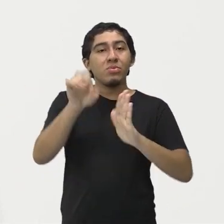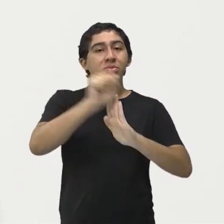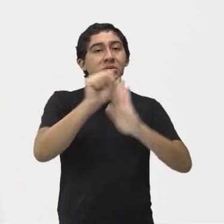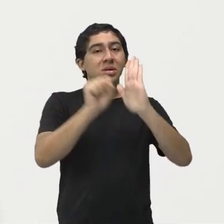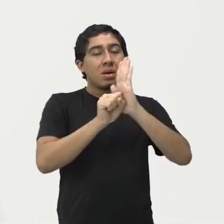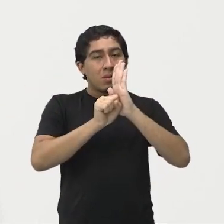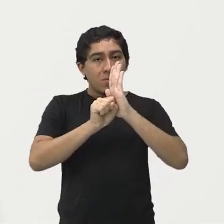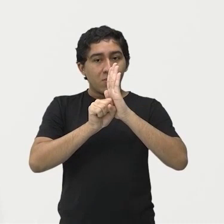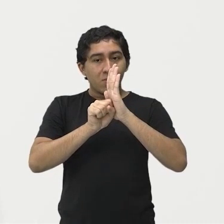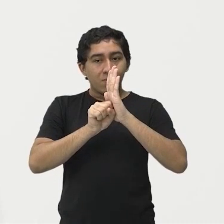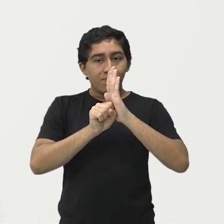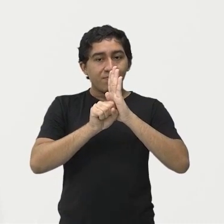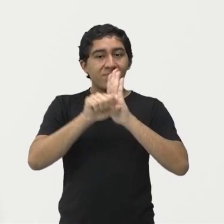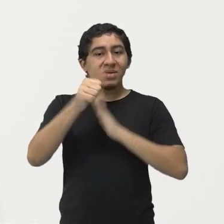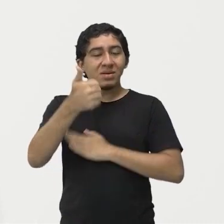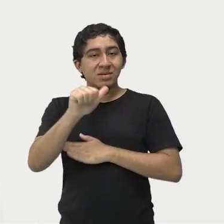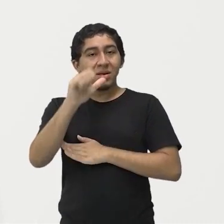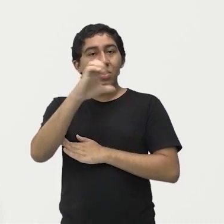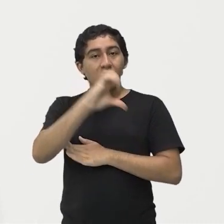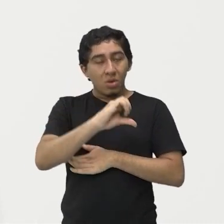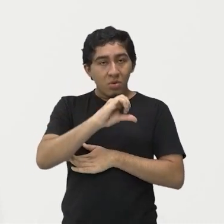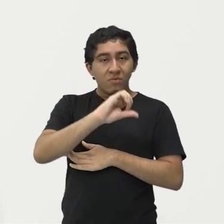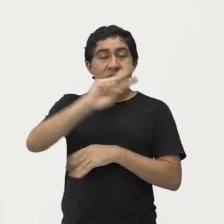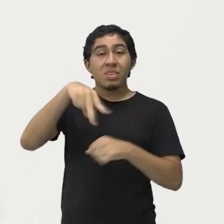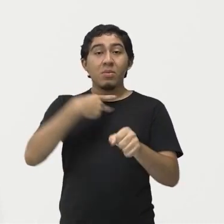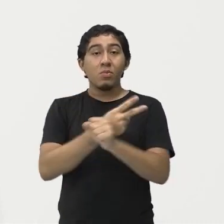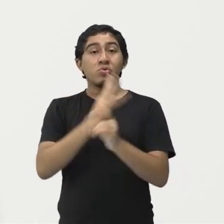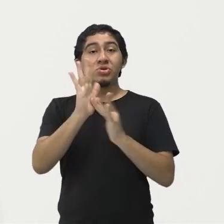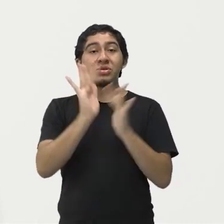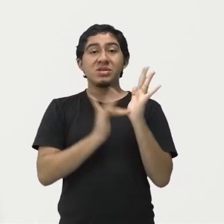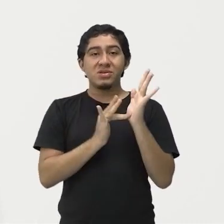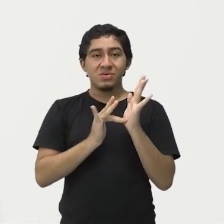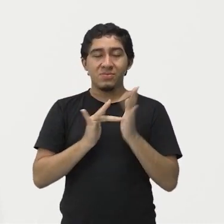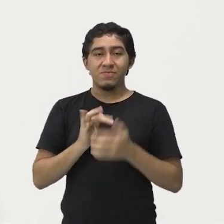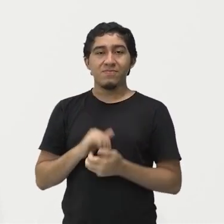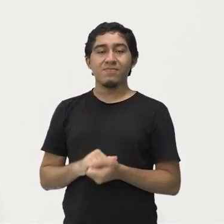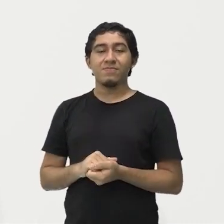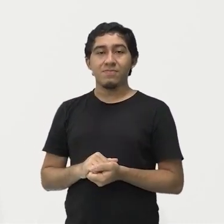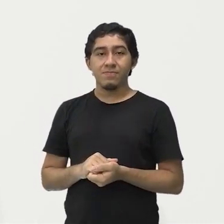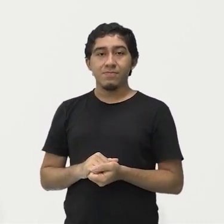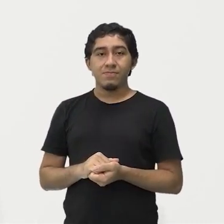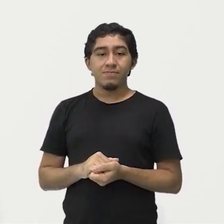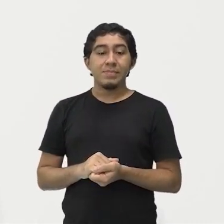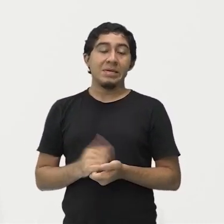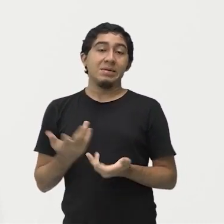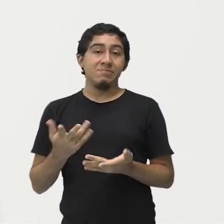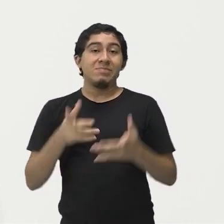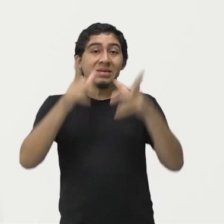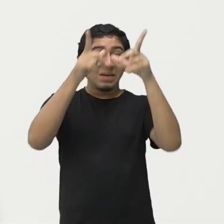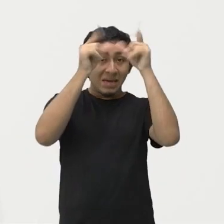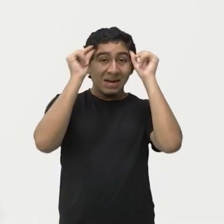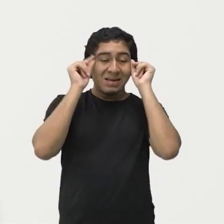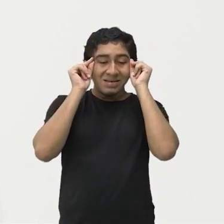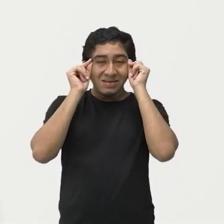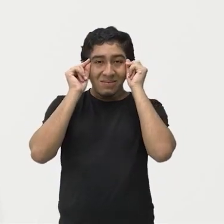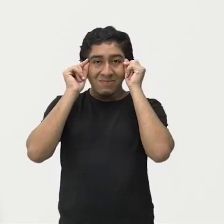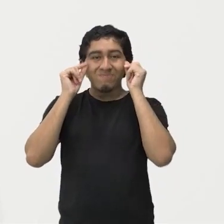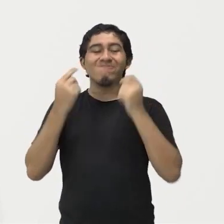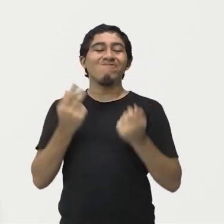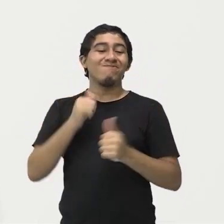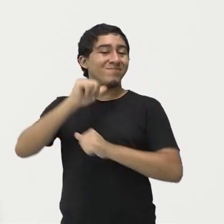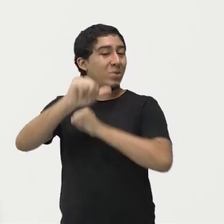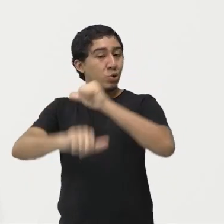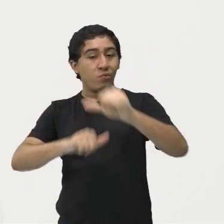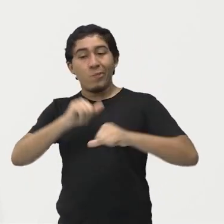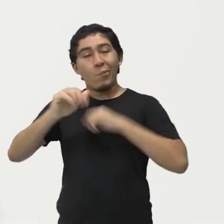XIX depois de Cristo. A Grécia nunca mais seria a mesma, o mundo grego ali nunca mais seria o mesmo